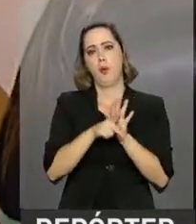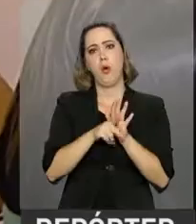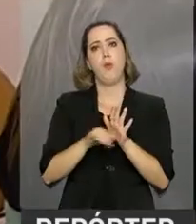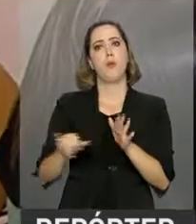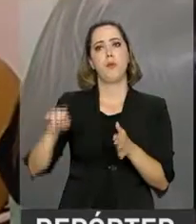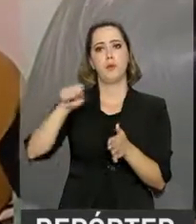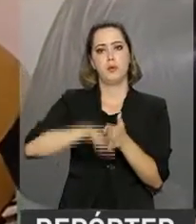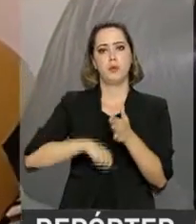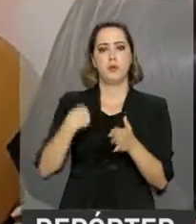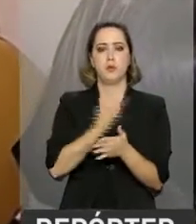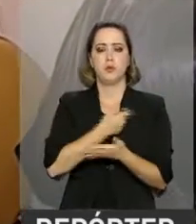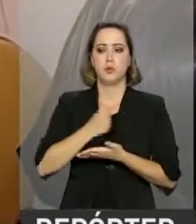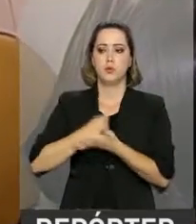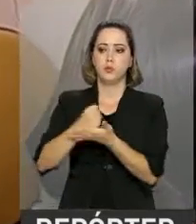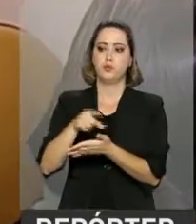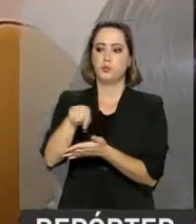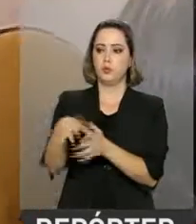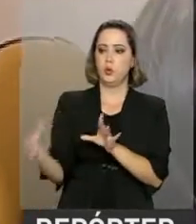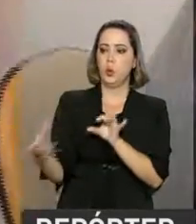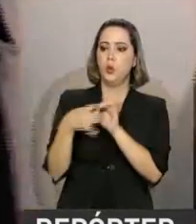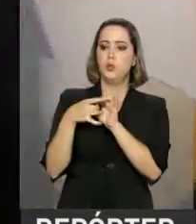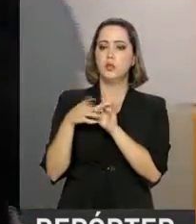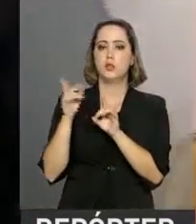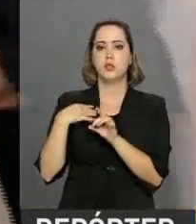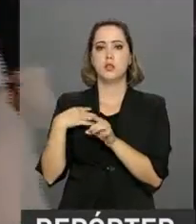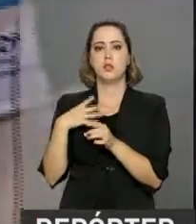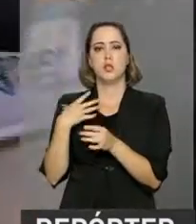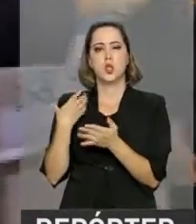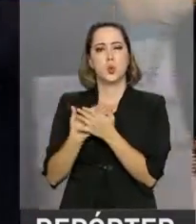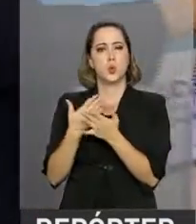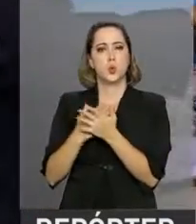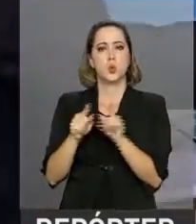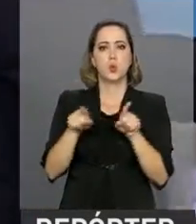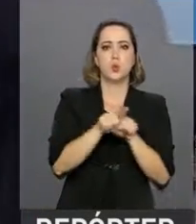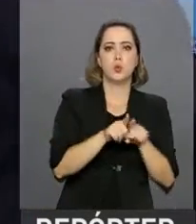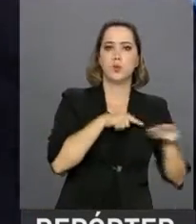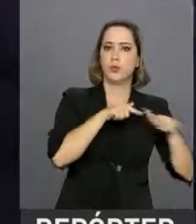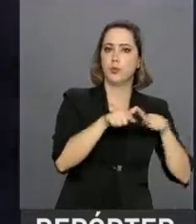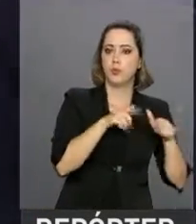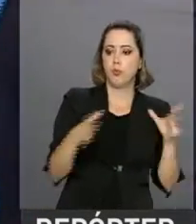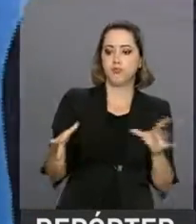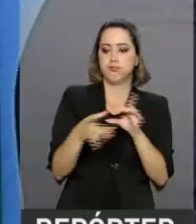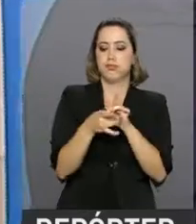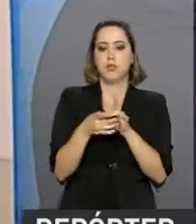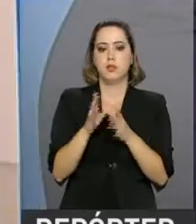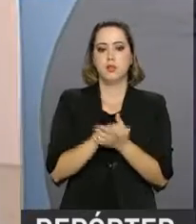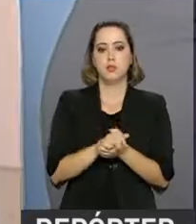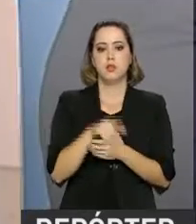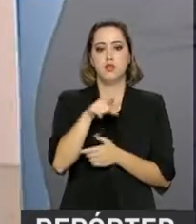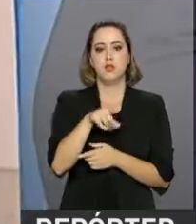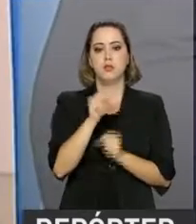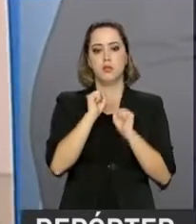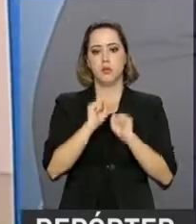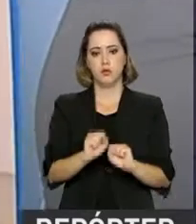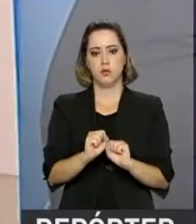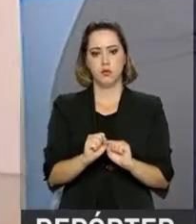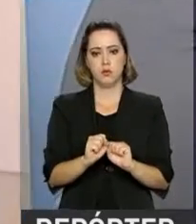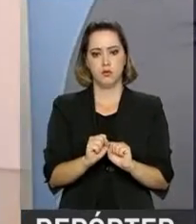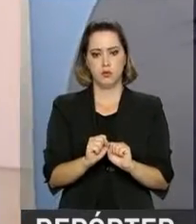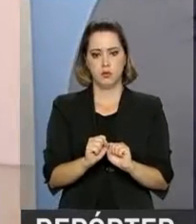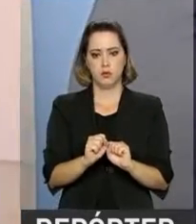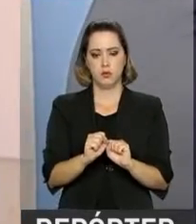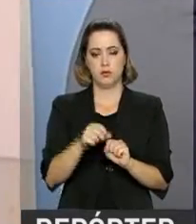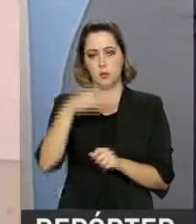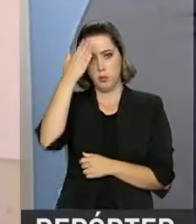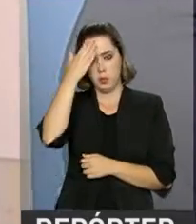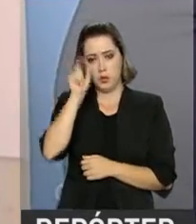um serviço para o aluno unir a teoria à prática. Esse é o principal propósito. O senhor pode repetir para a gente de quando a